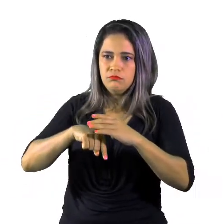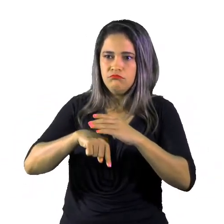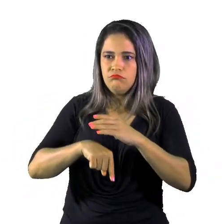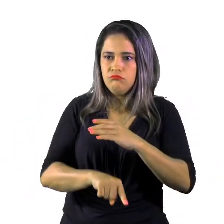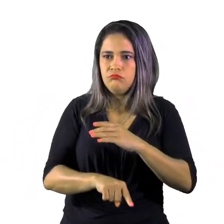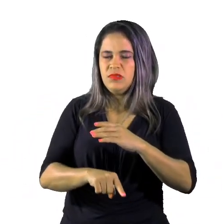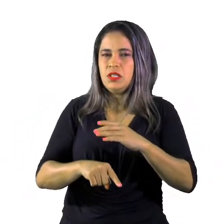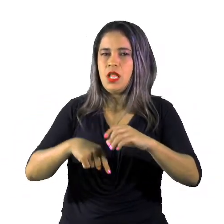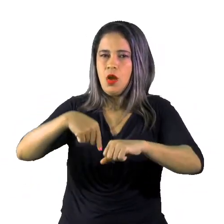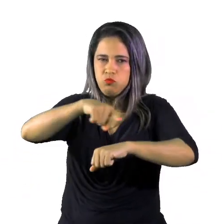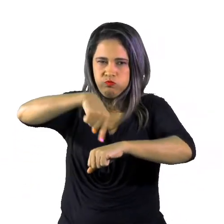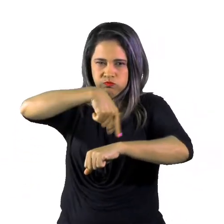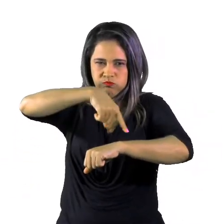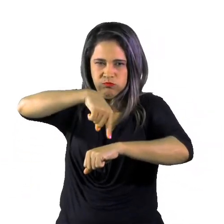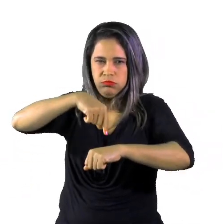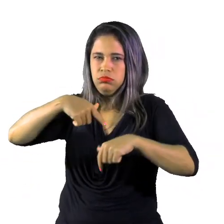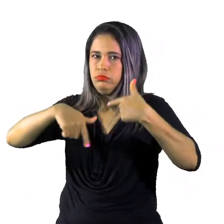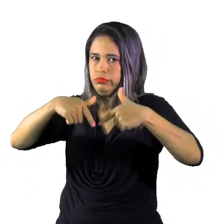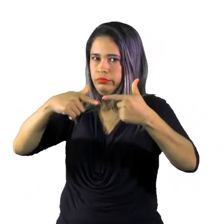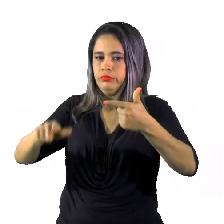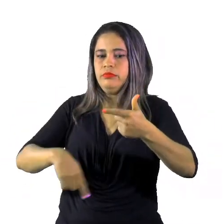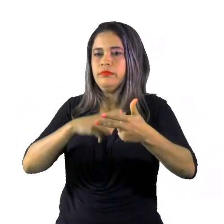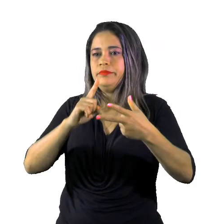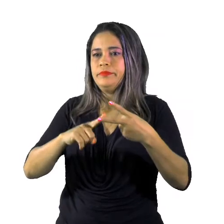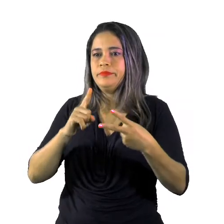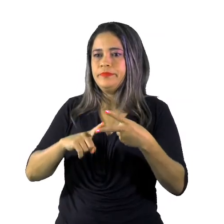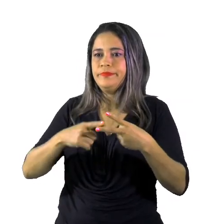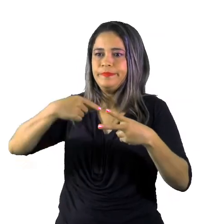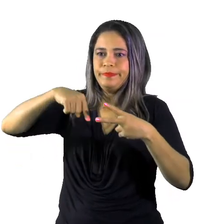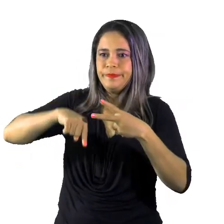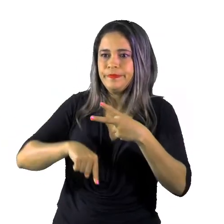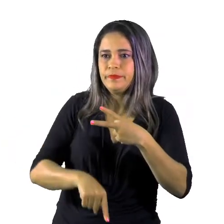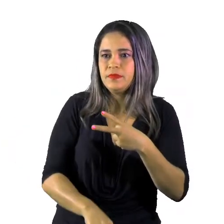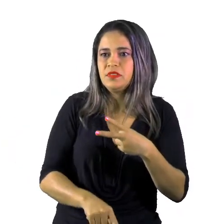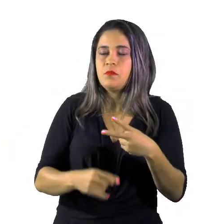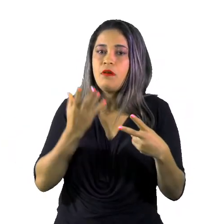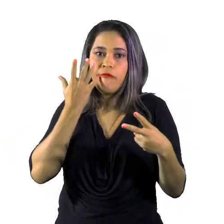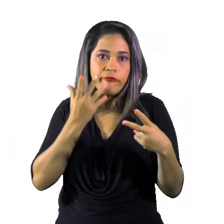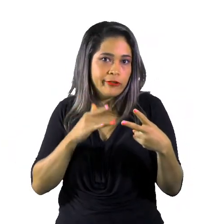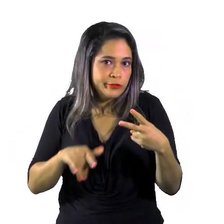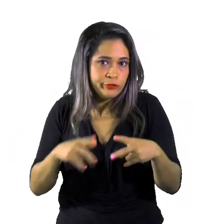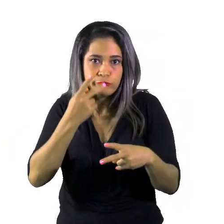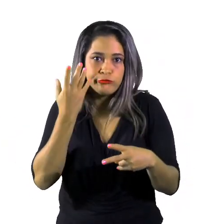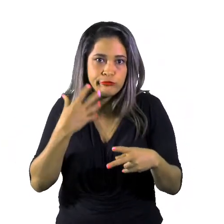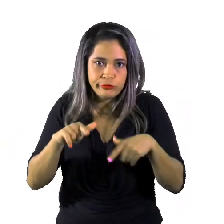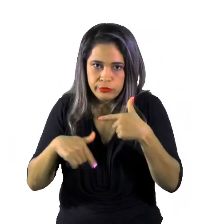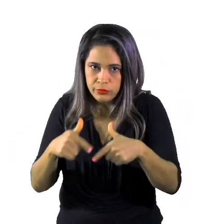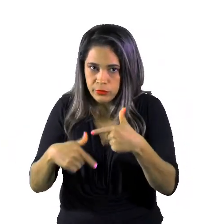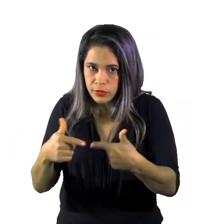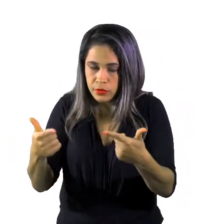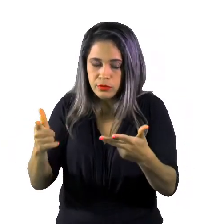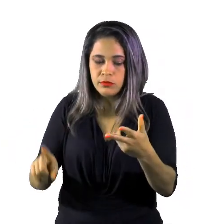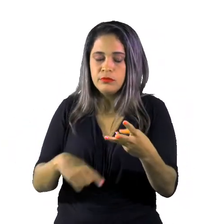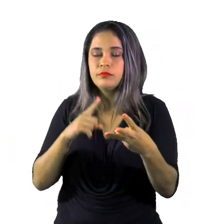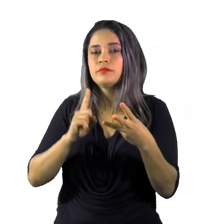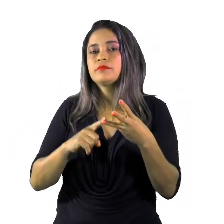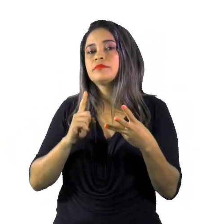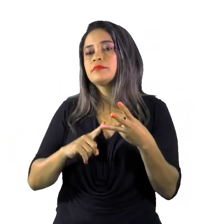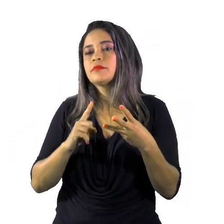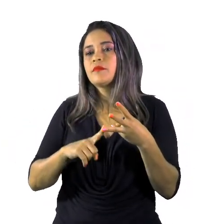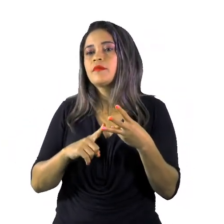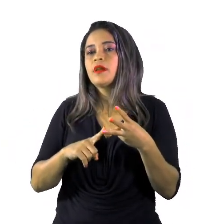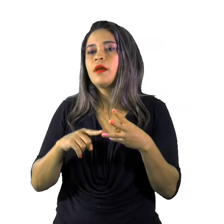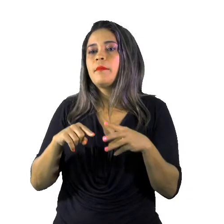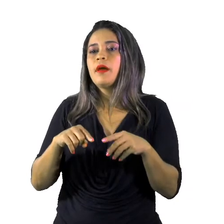causa da jornada de trabalho, uma intensificação da exploração do trabalho infantil, tá? E os trabalhos em